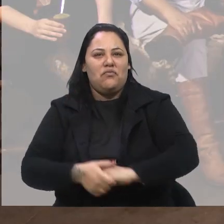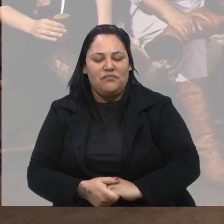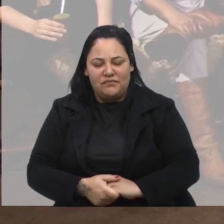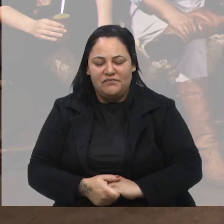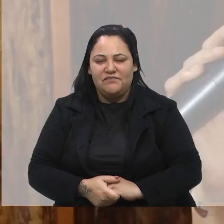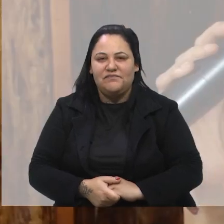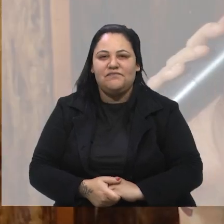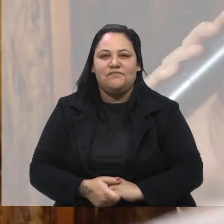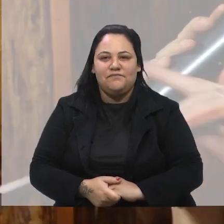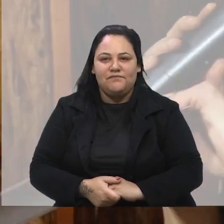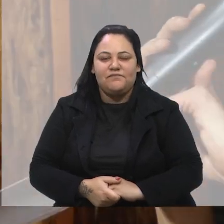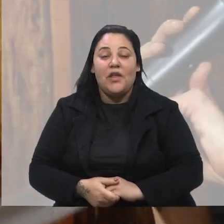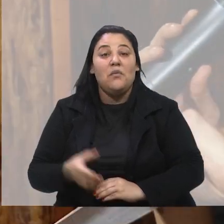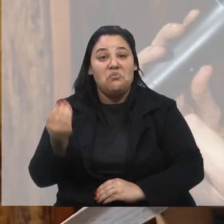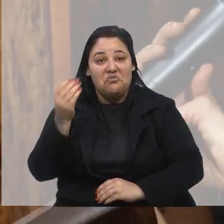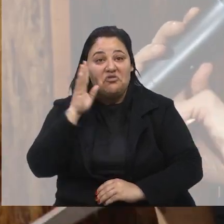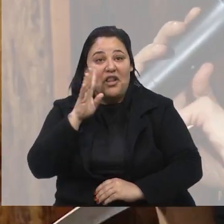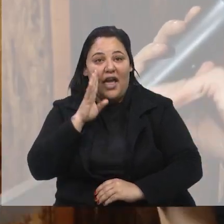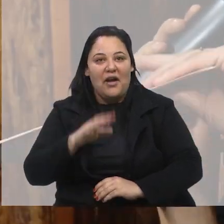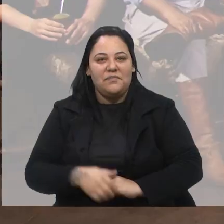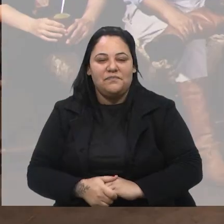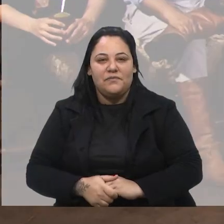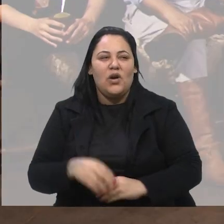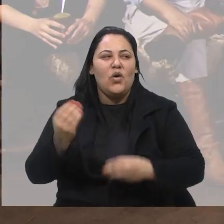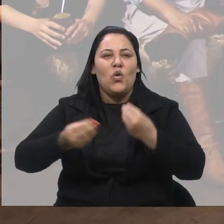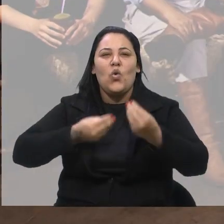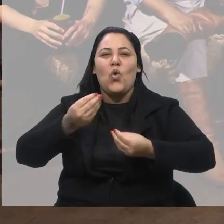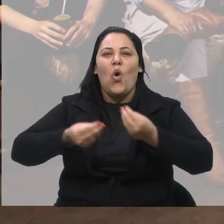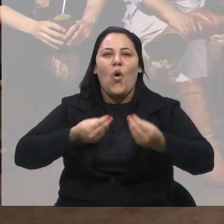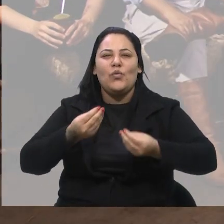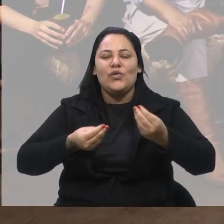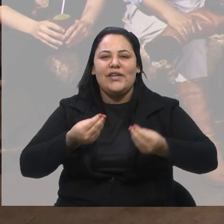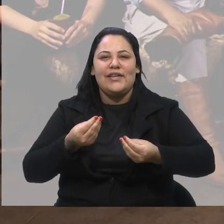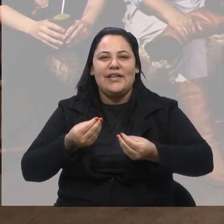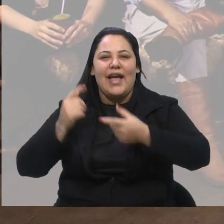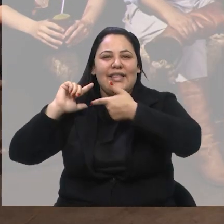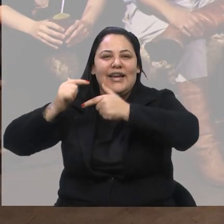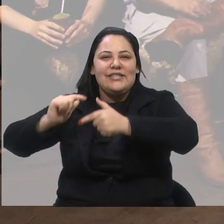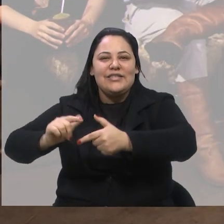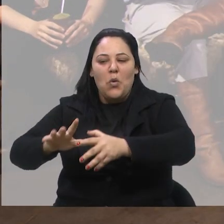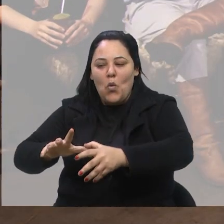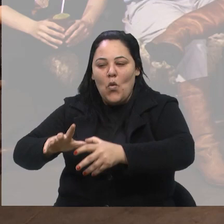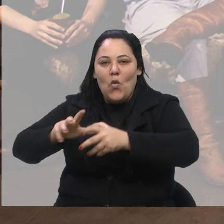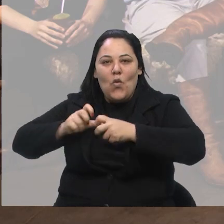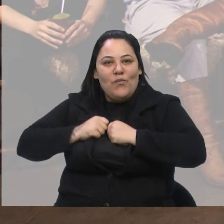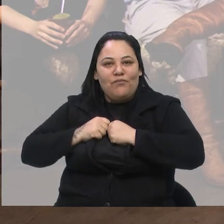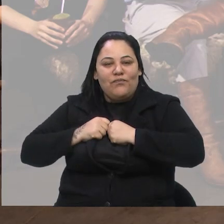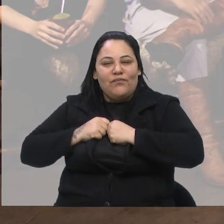Muito legal. Robson, como é que o nativismo te acolhe?